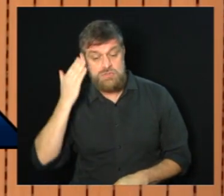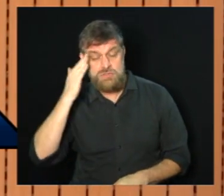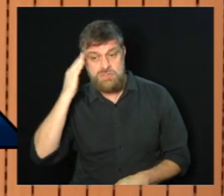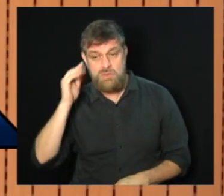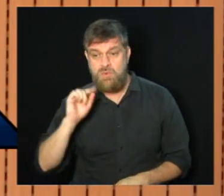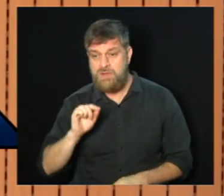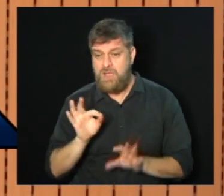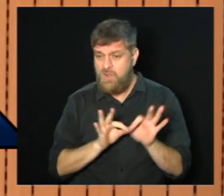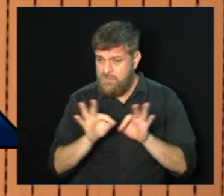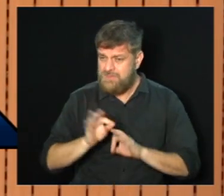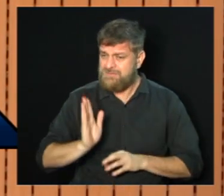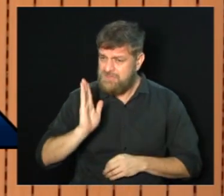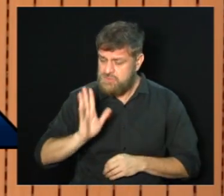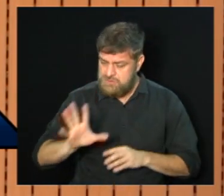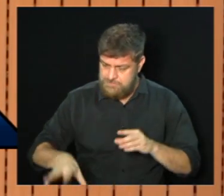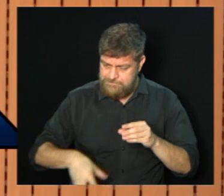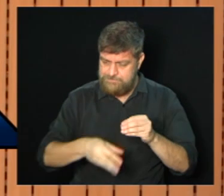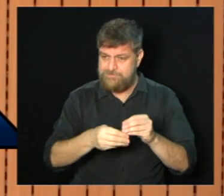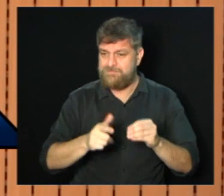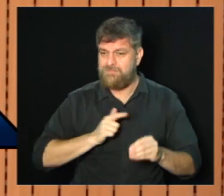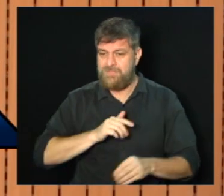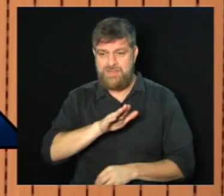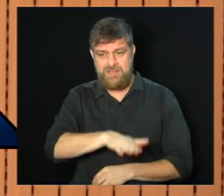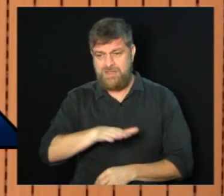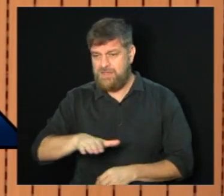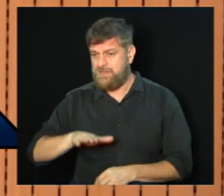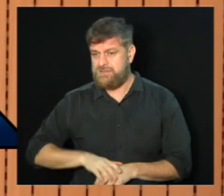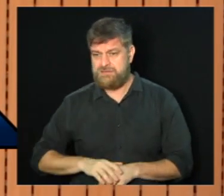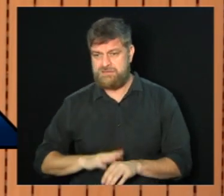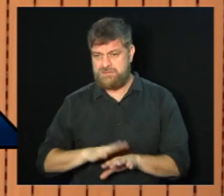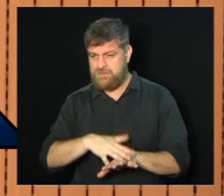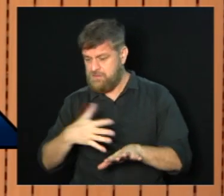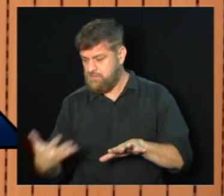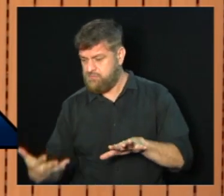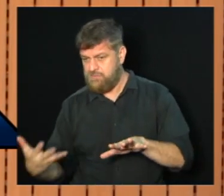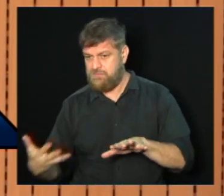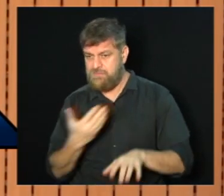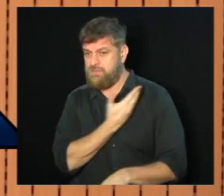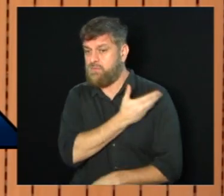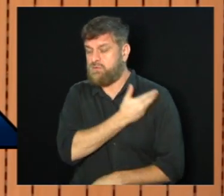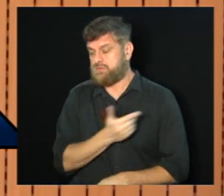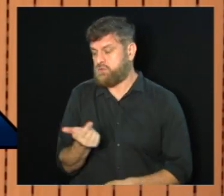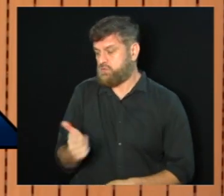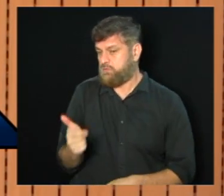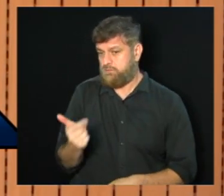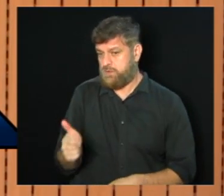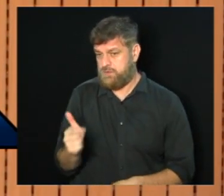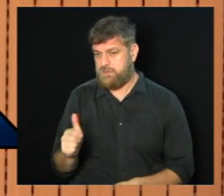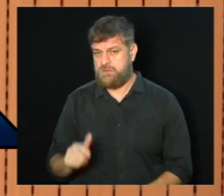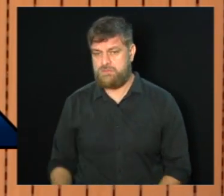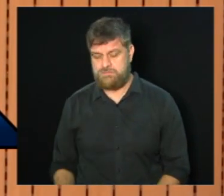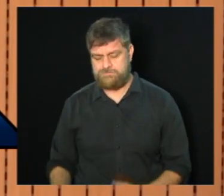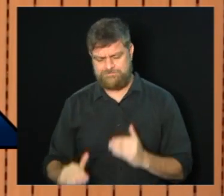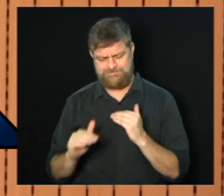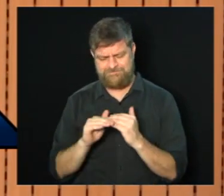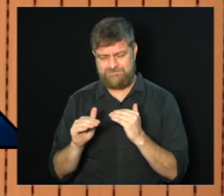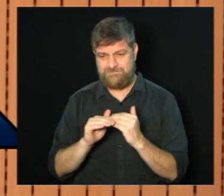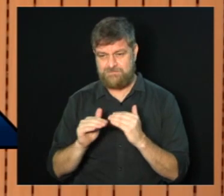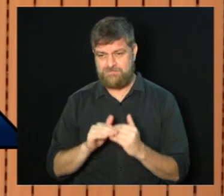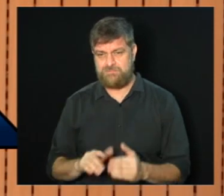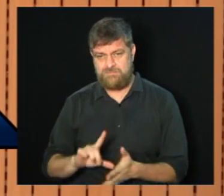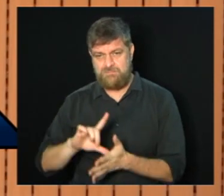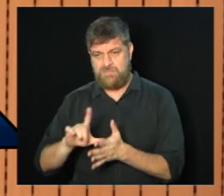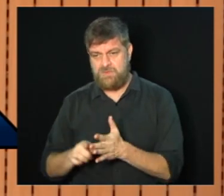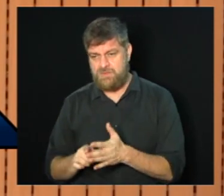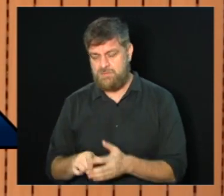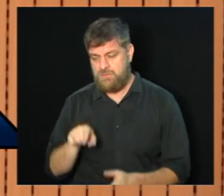o projeto já contempla essas crianças, elas não serão discriminadas de forma alguma, pelo contrário. E no mérito, nós vamos